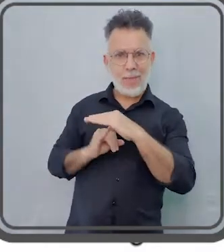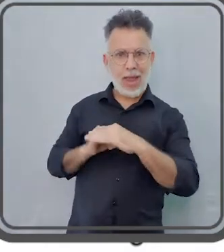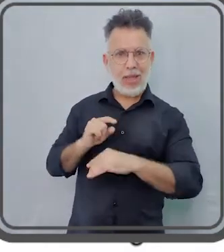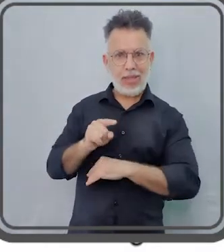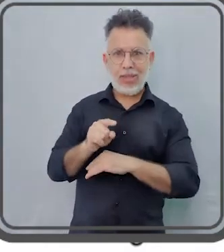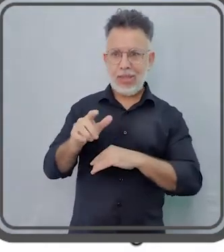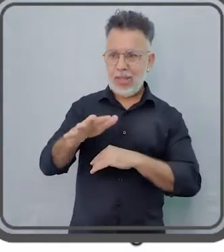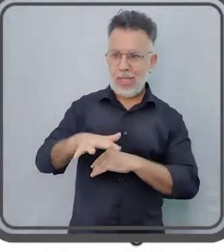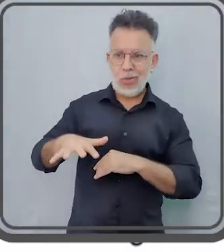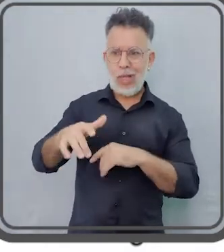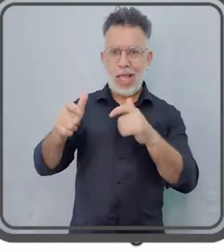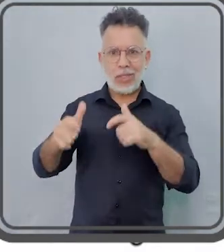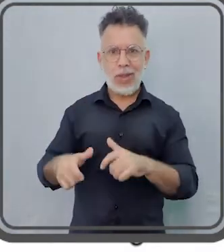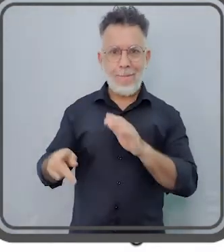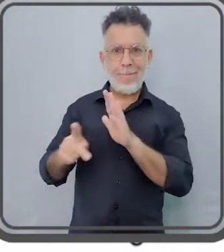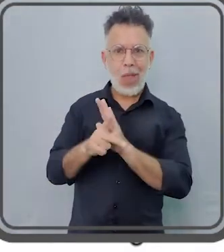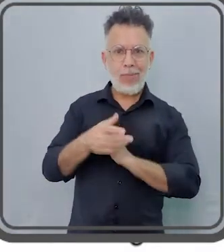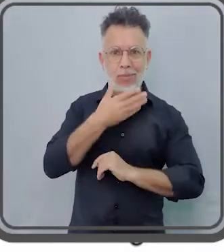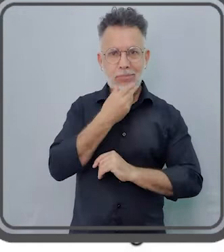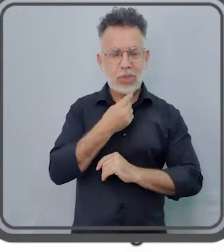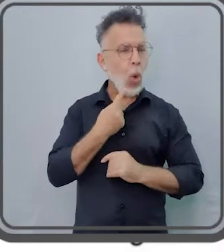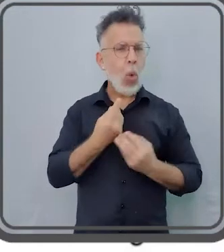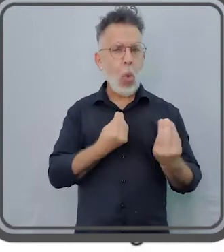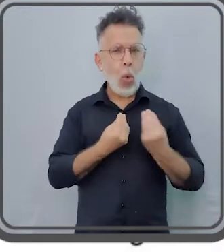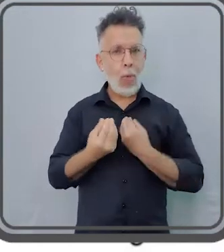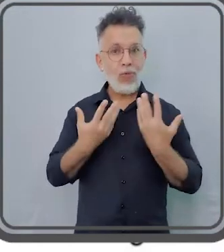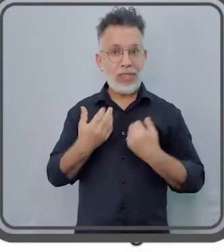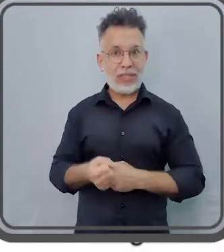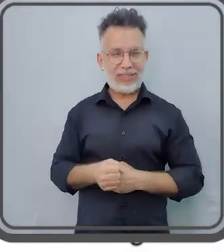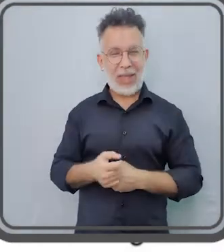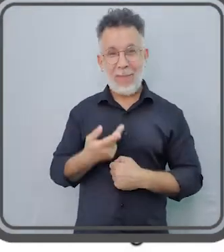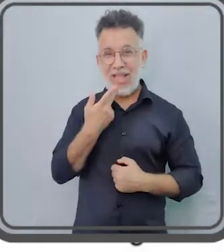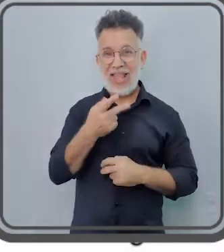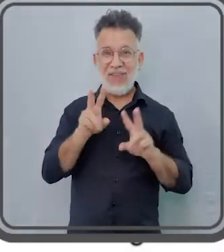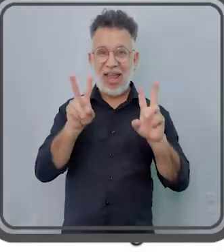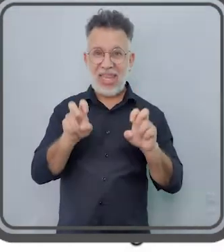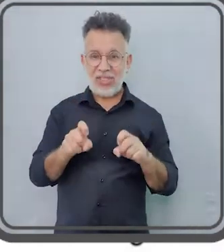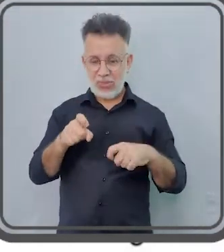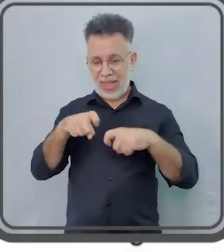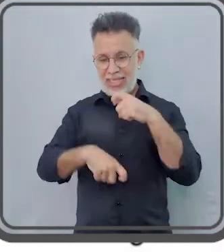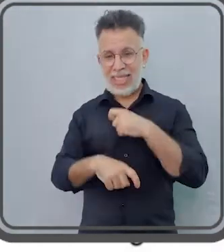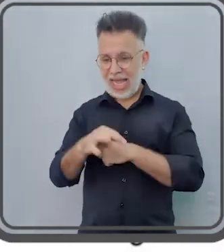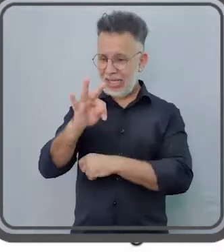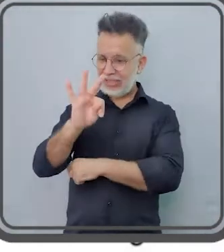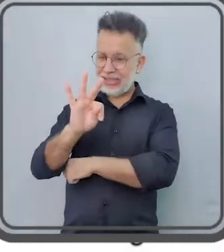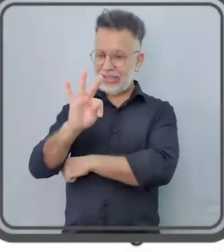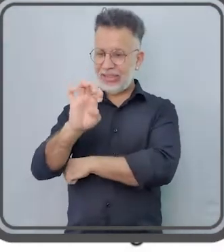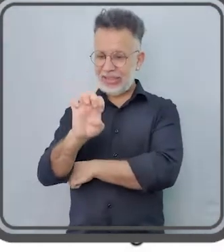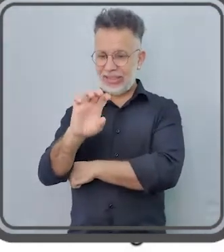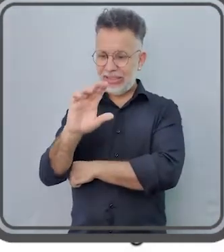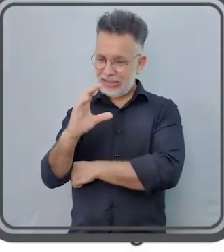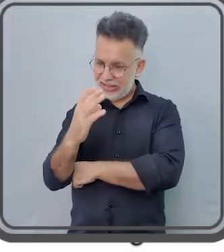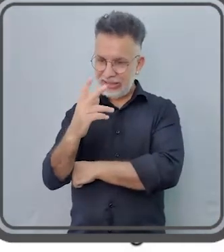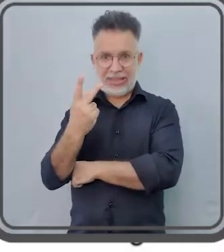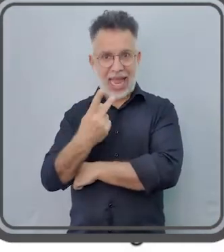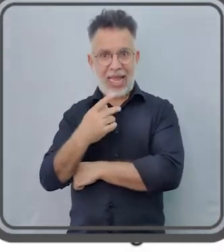masculinos, como é que foi aceito? Porque a gente está falando de uma sex tech liderada por mulheres. São muitos tabus.